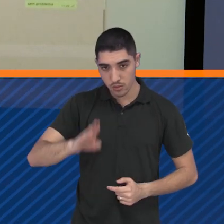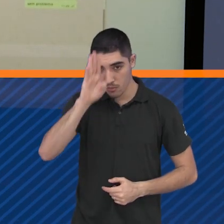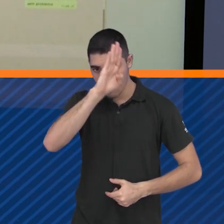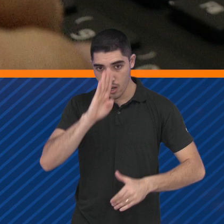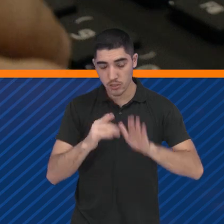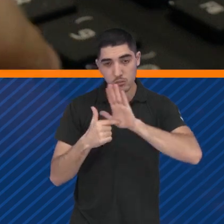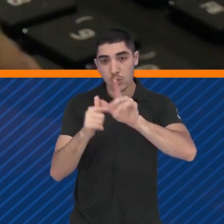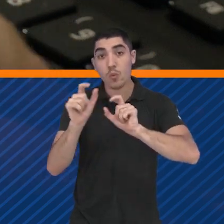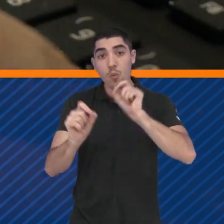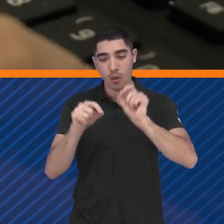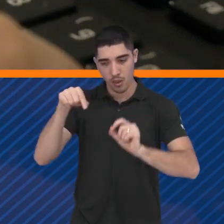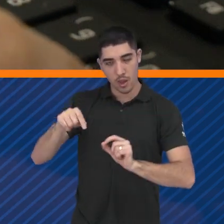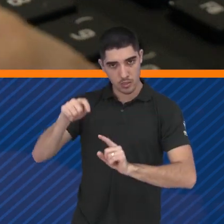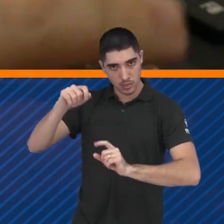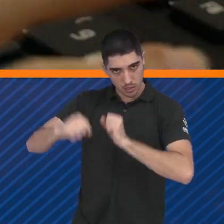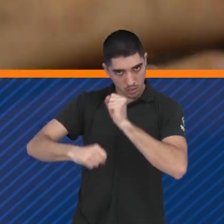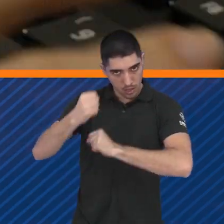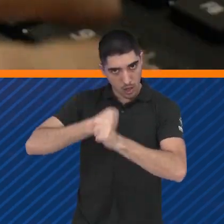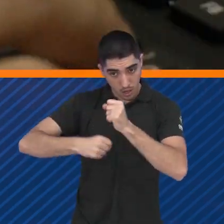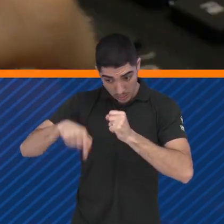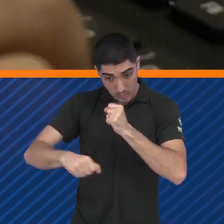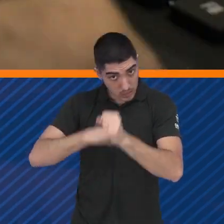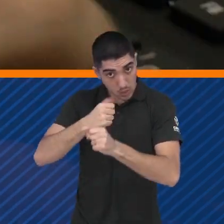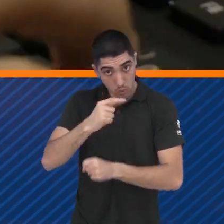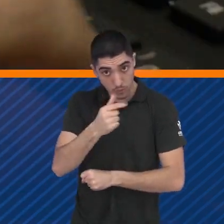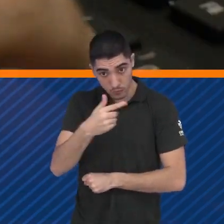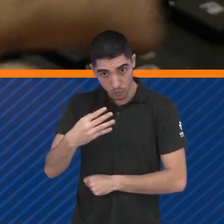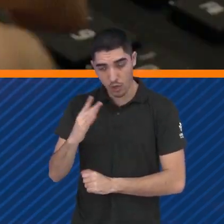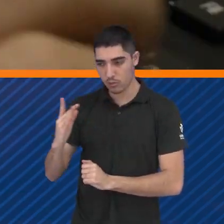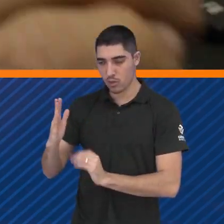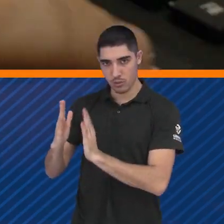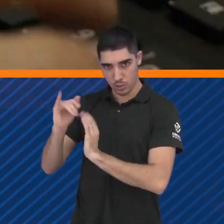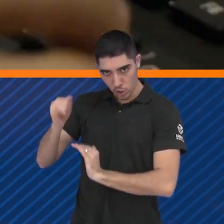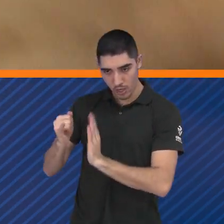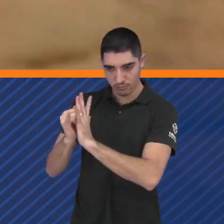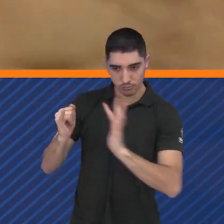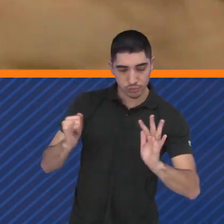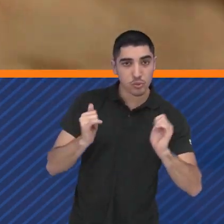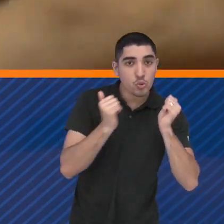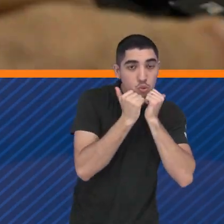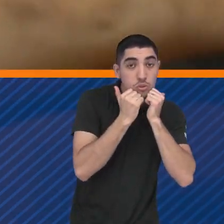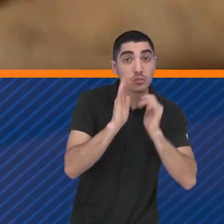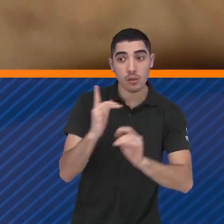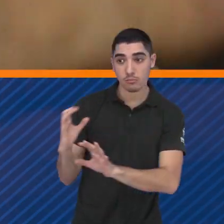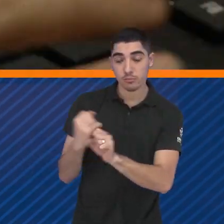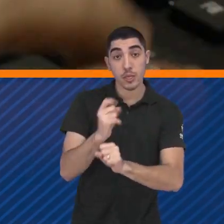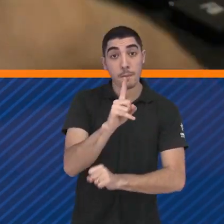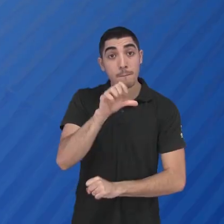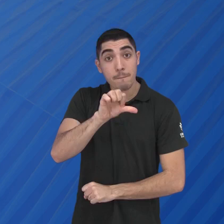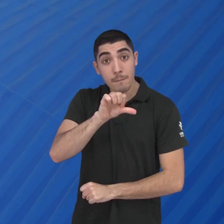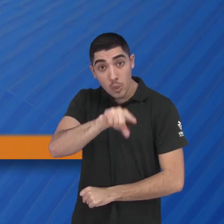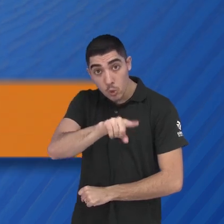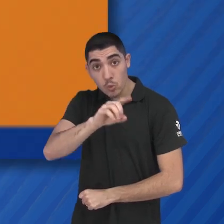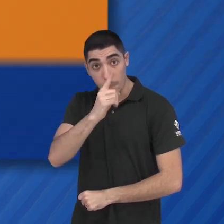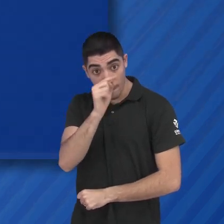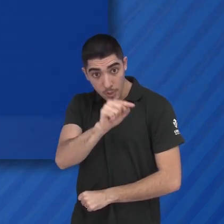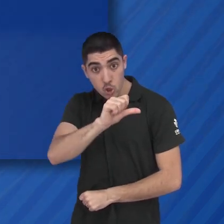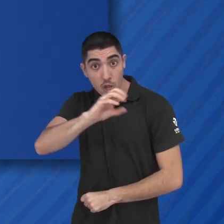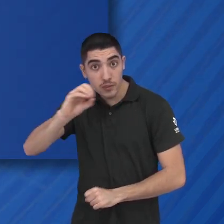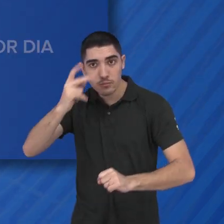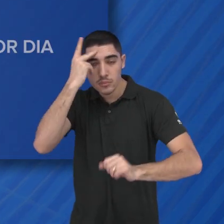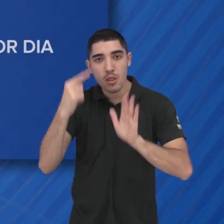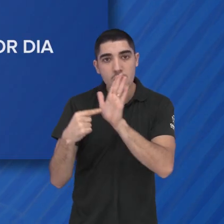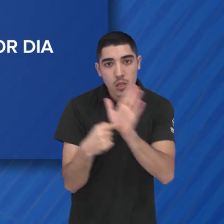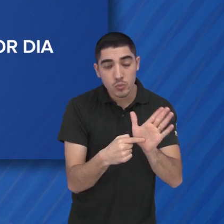cidadania mostram que só no primeiro semestre deste ano foram mais de 1900 denúncias registradas segundo o anuário